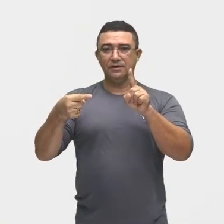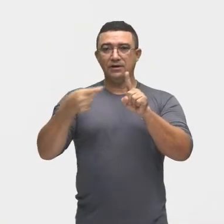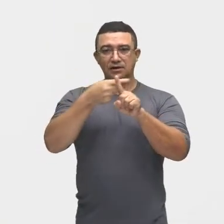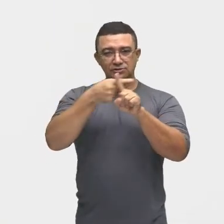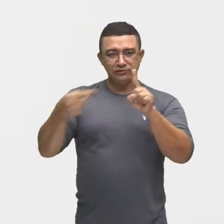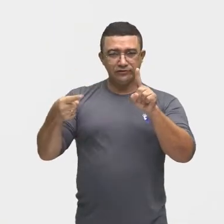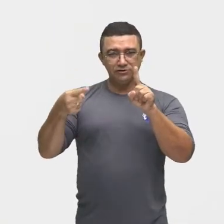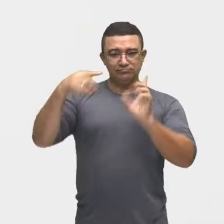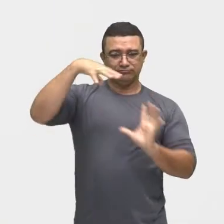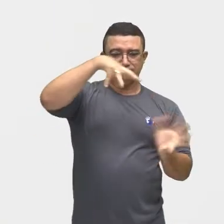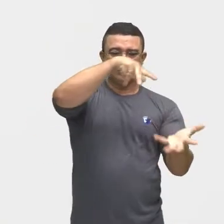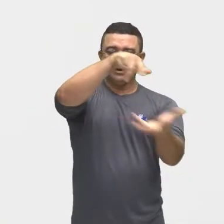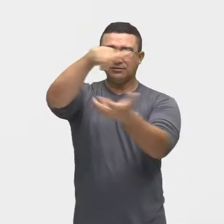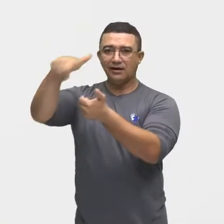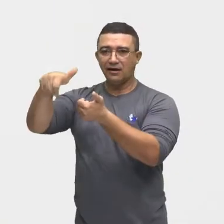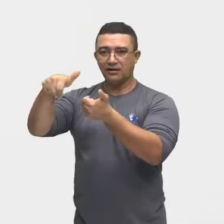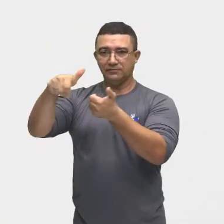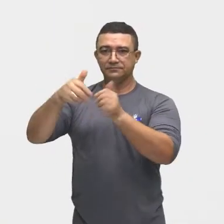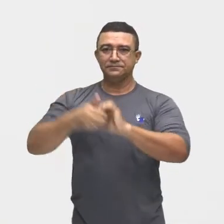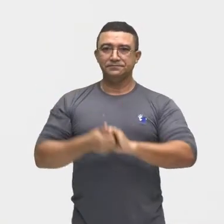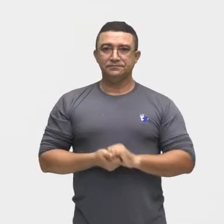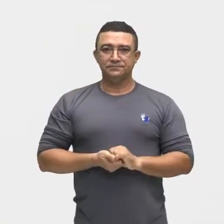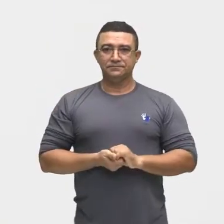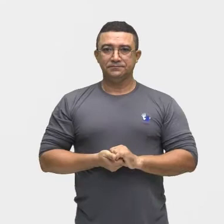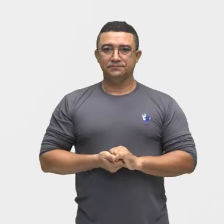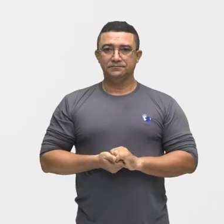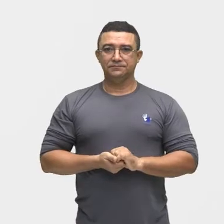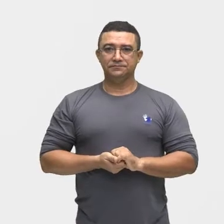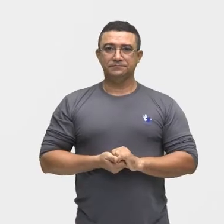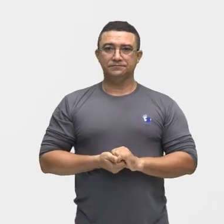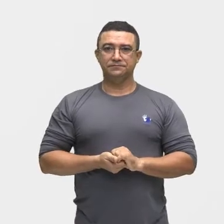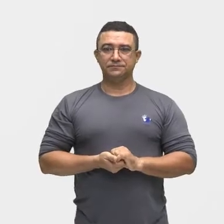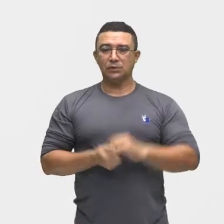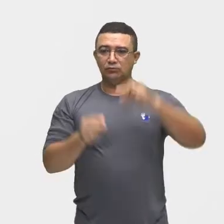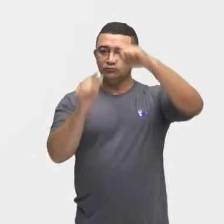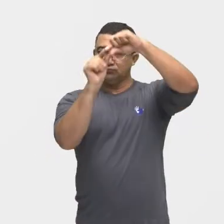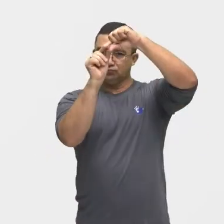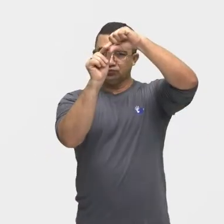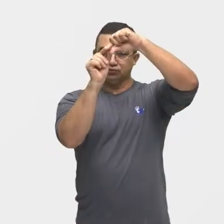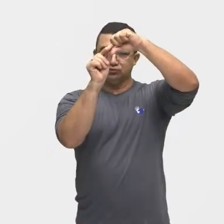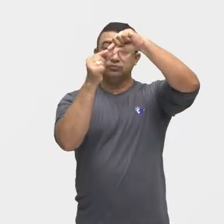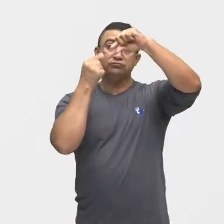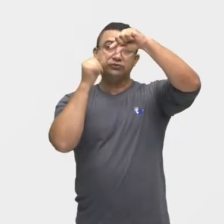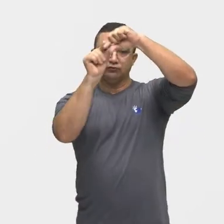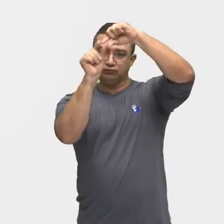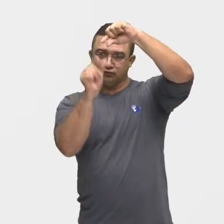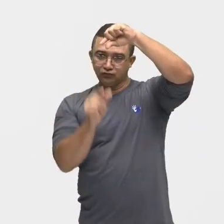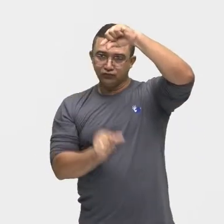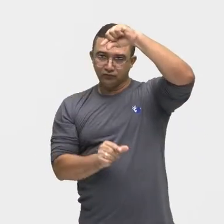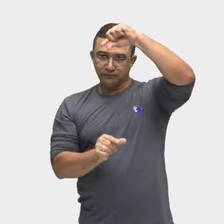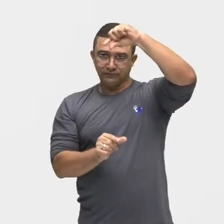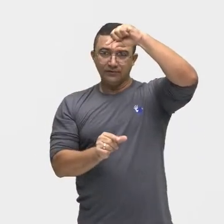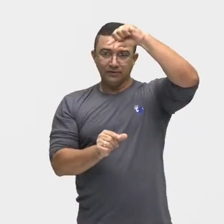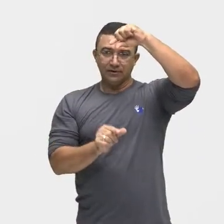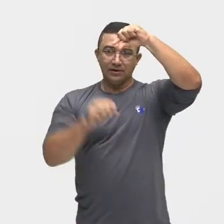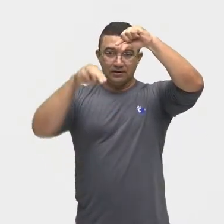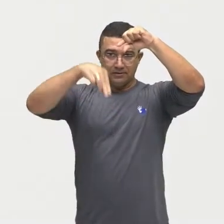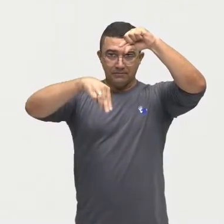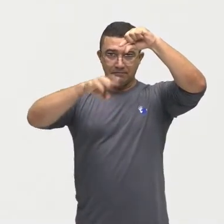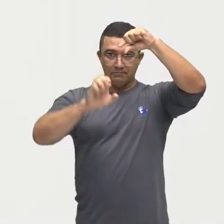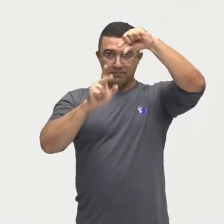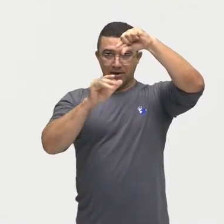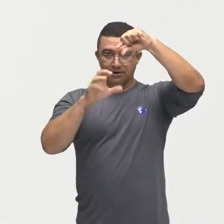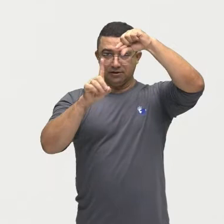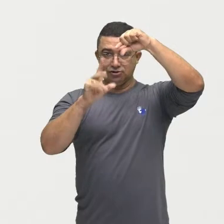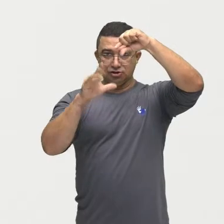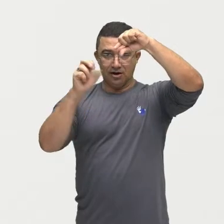a Terra no sentido aí vertical, como nós vimos, né? E aqui a gente tem, olha, a